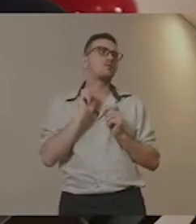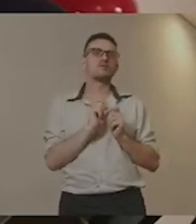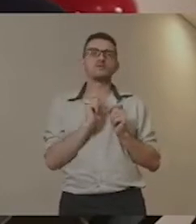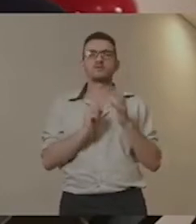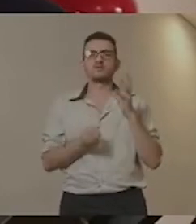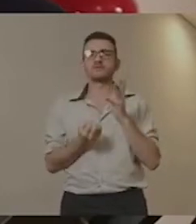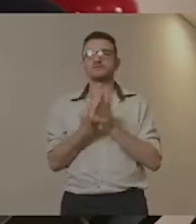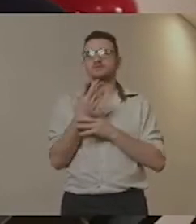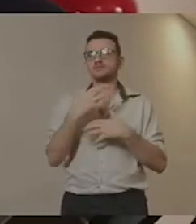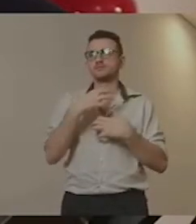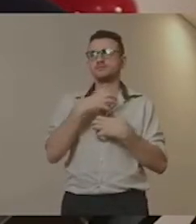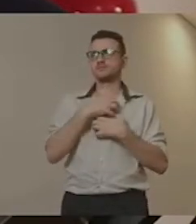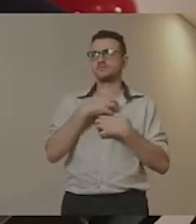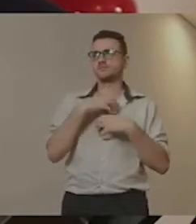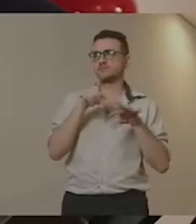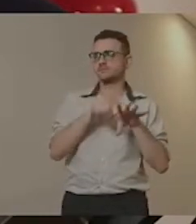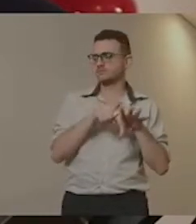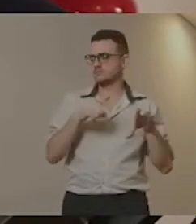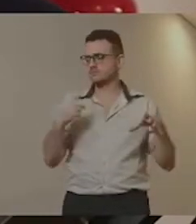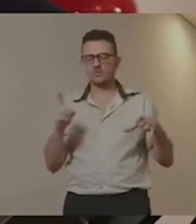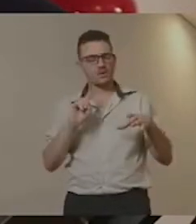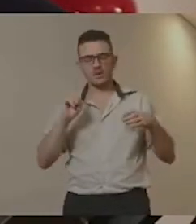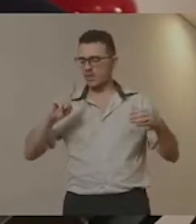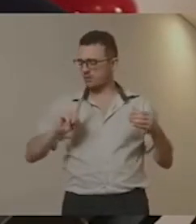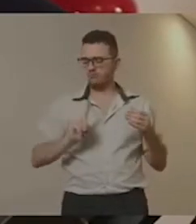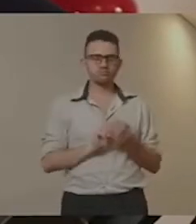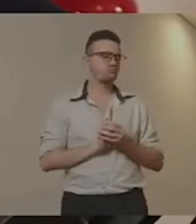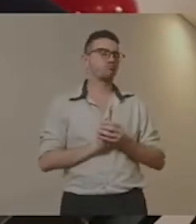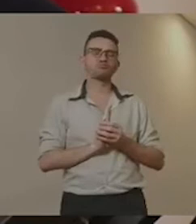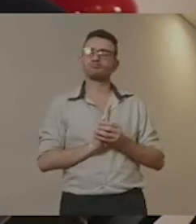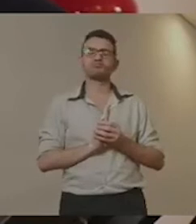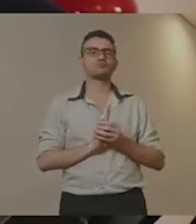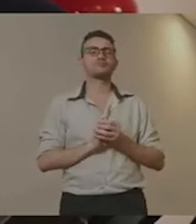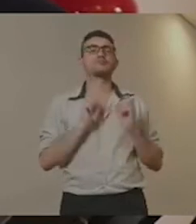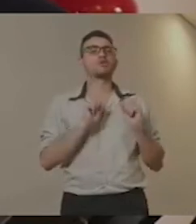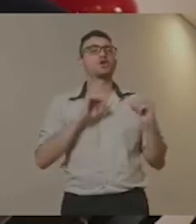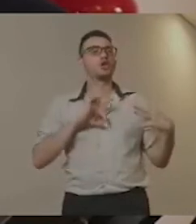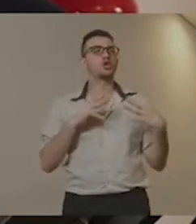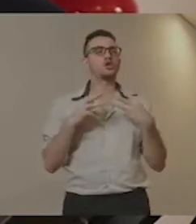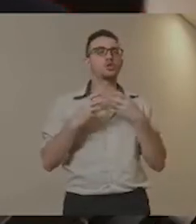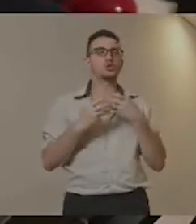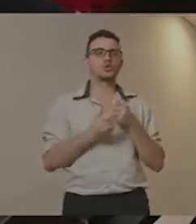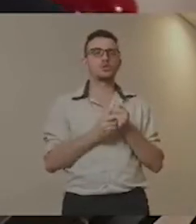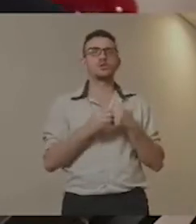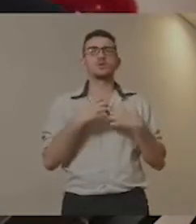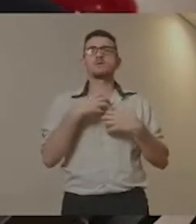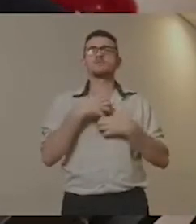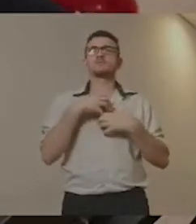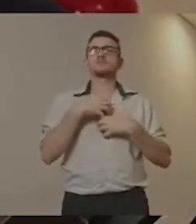E tudo isso, esse bem-estar, ele faz parte do processo de educação, da